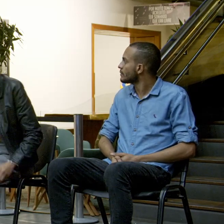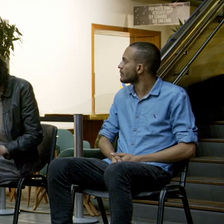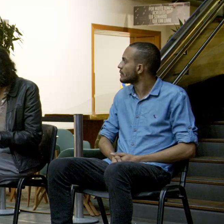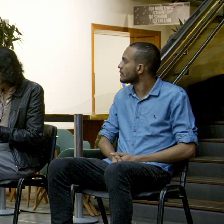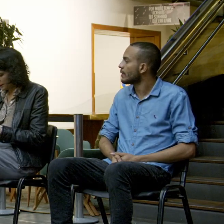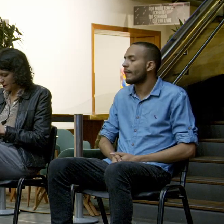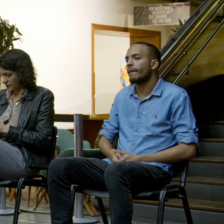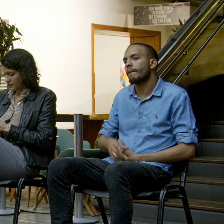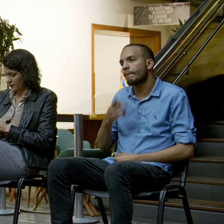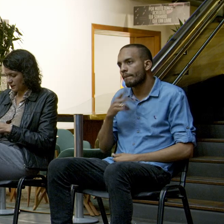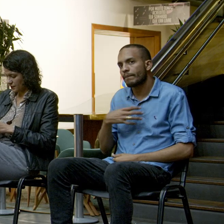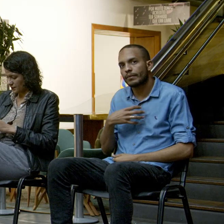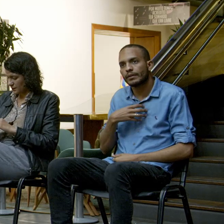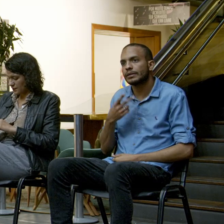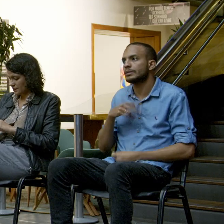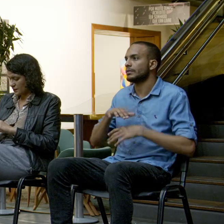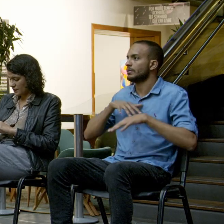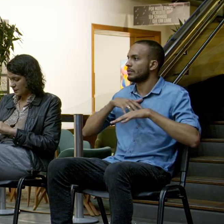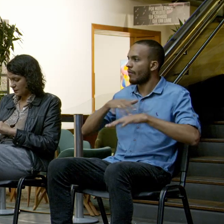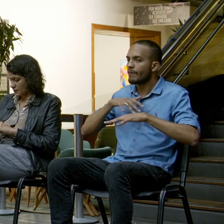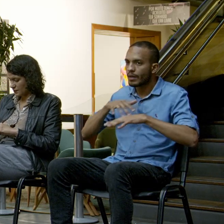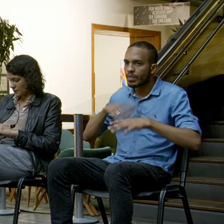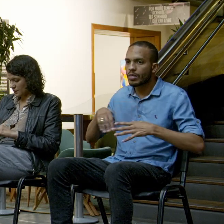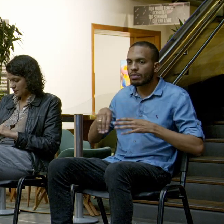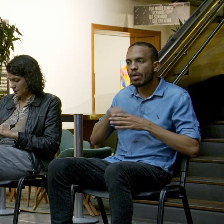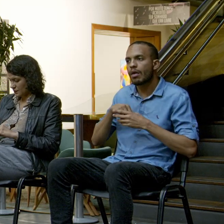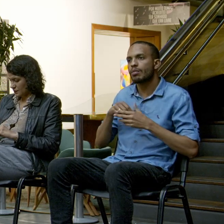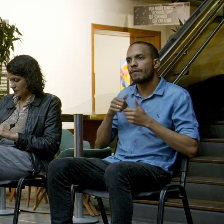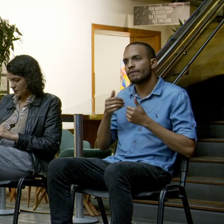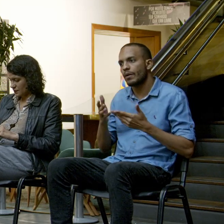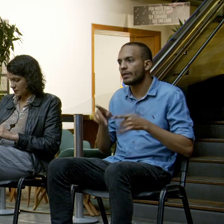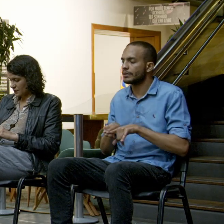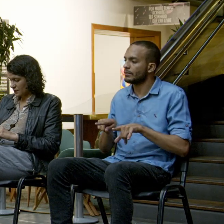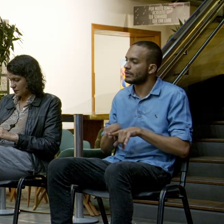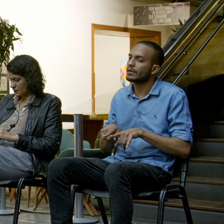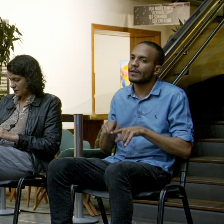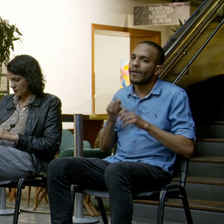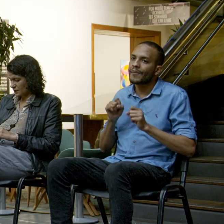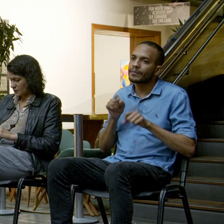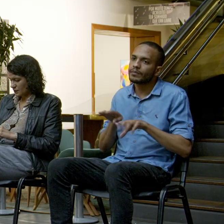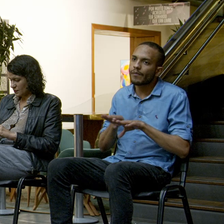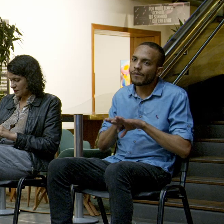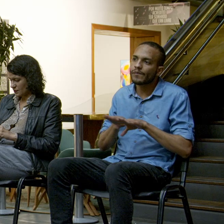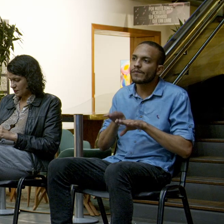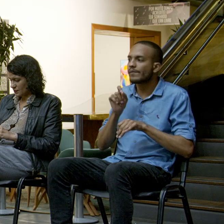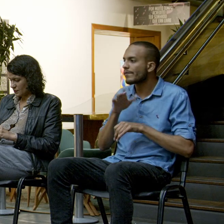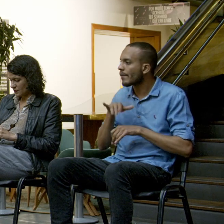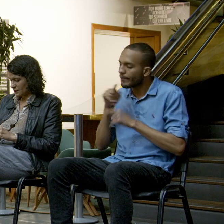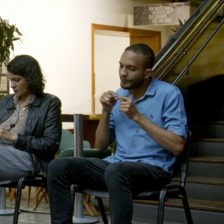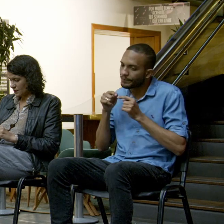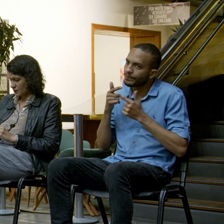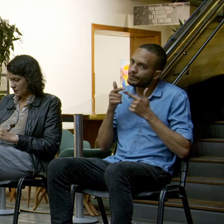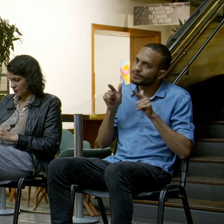De alguma maneira, esse movimento dentro, fora, in, out, pode também estar contido em um